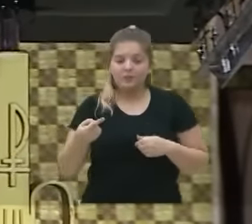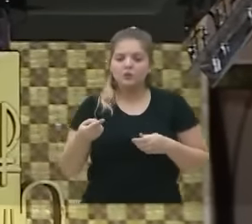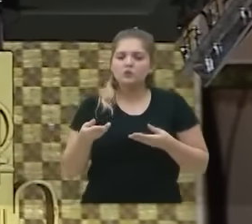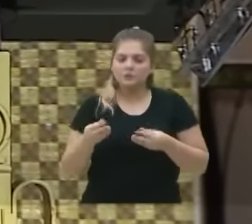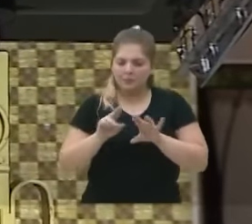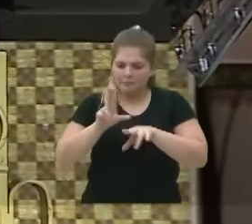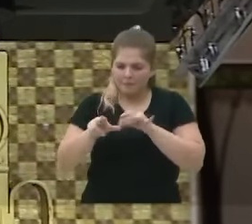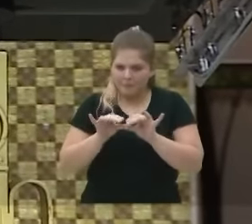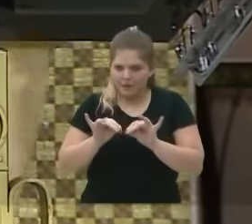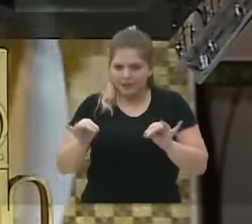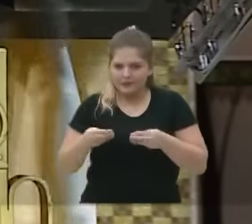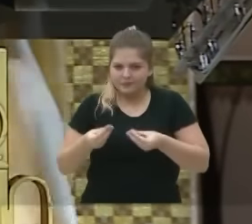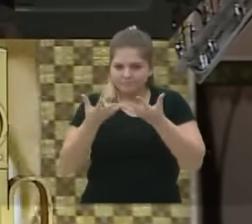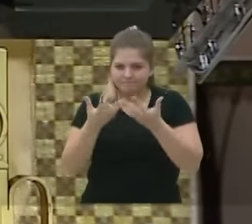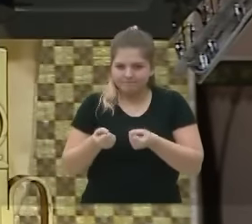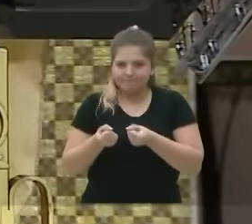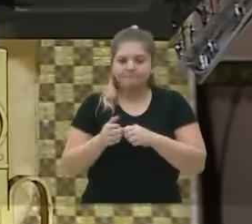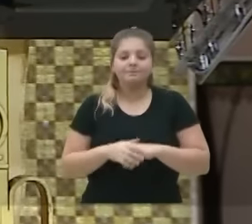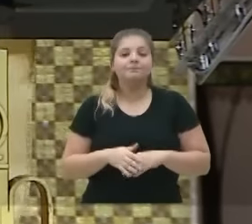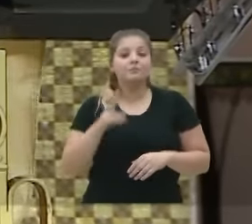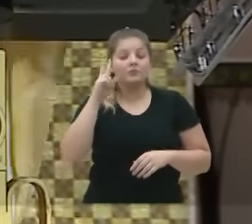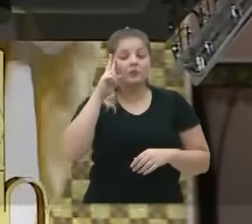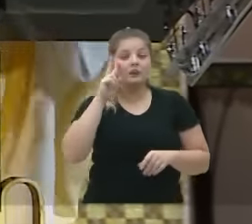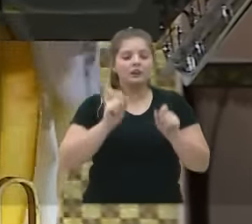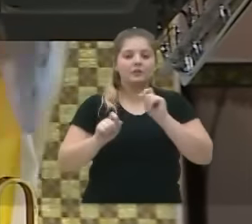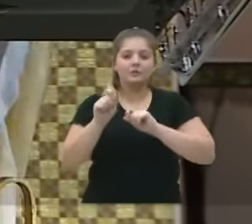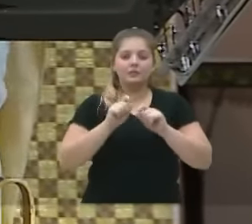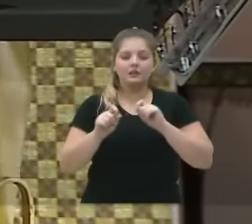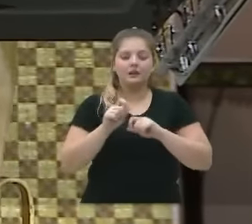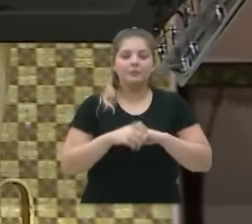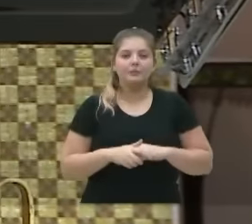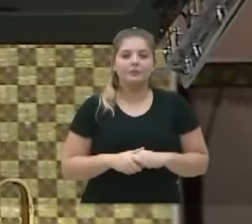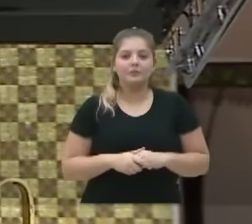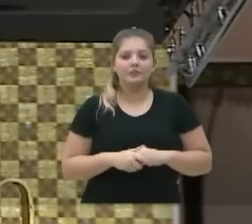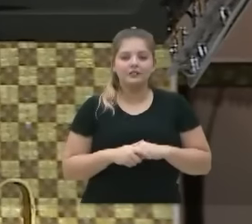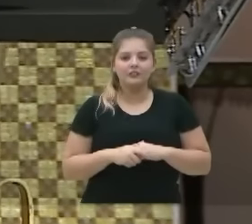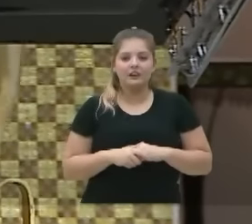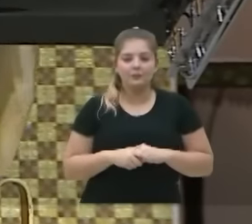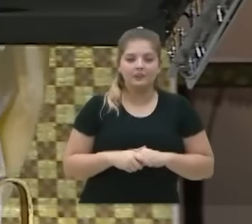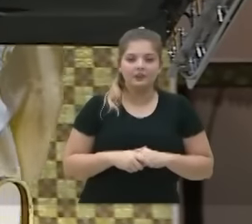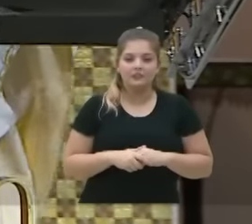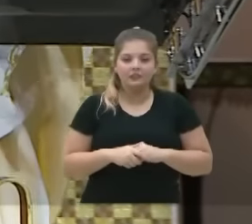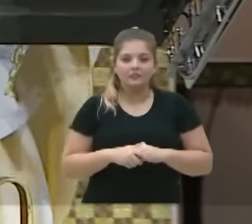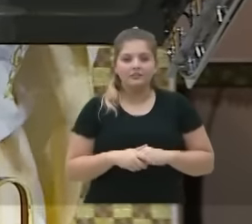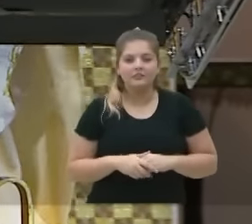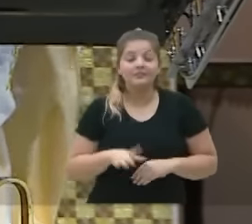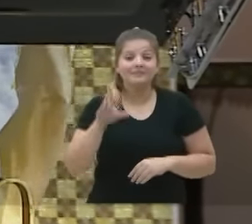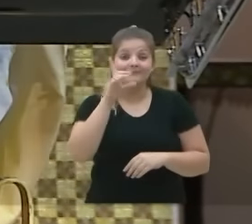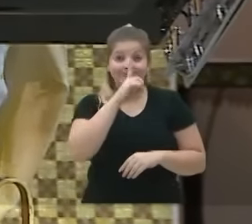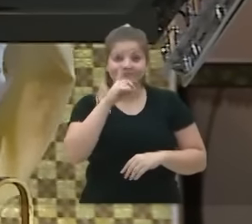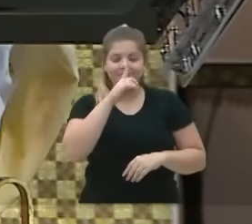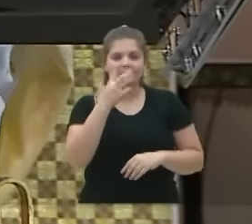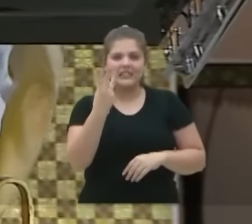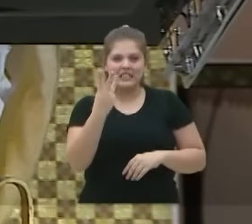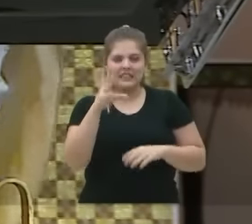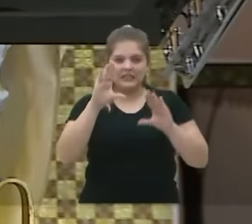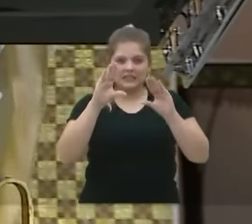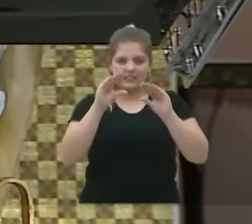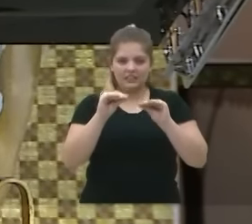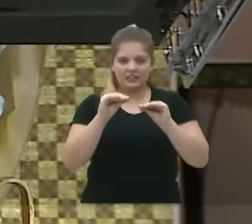para receber. Só quero lembrar, querido povo de Deus, como dito foi, que neste domingo às